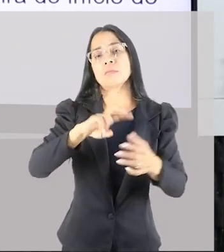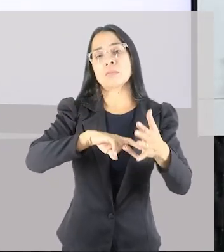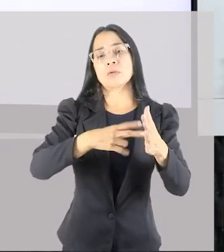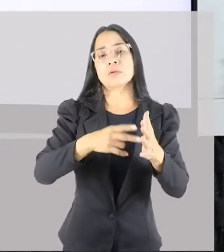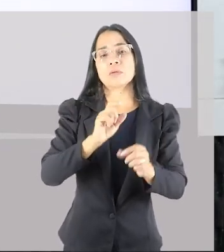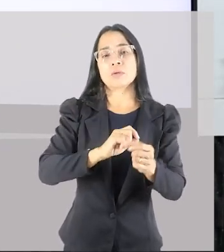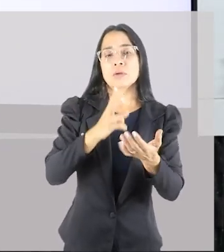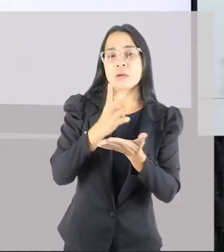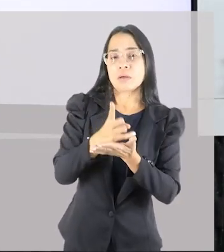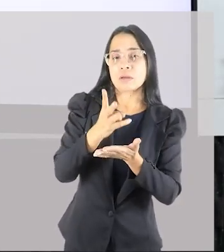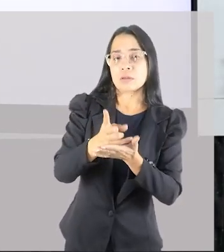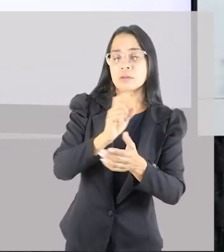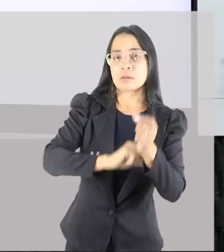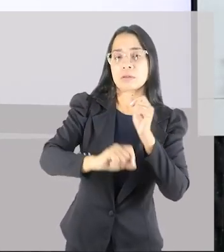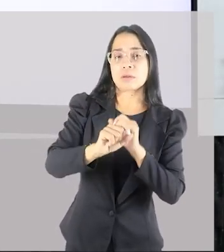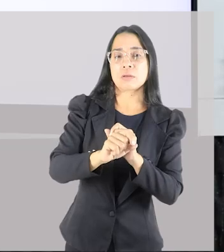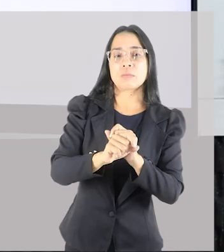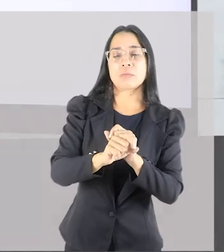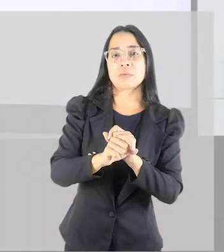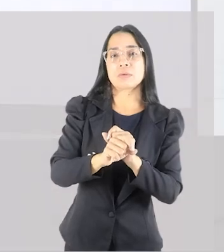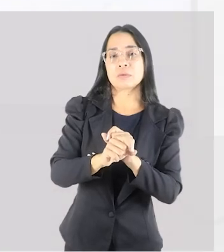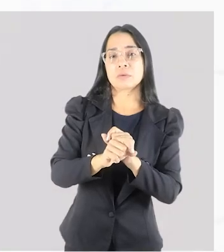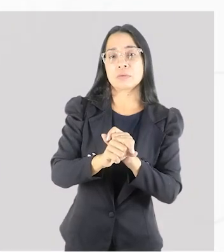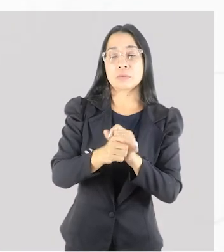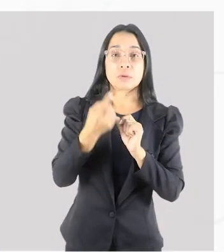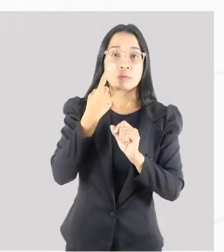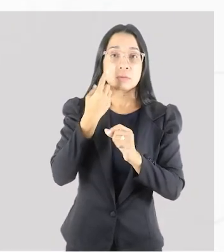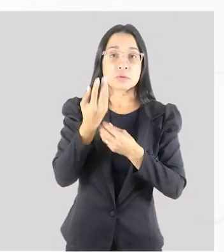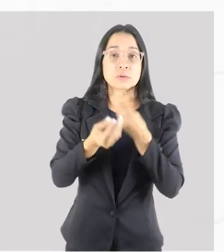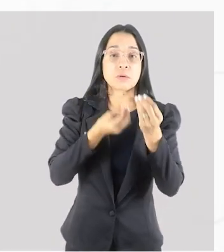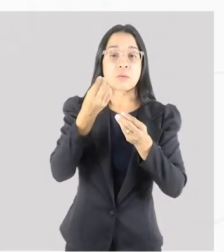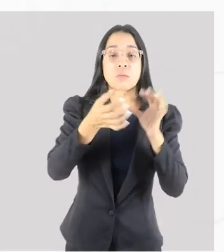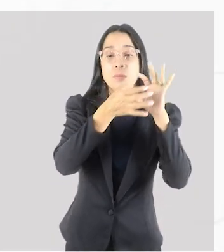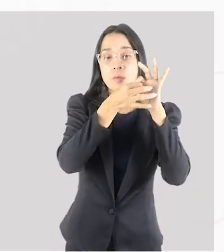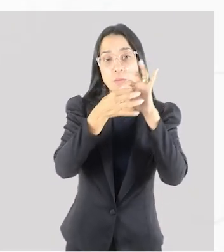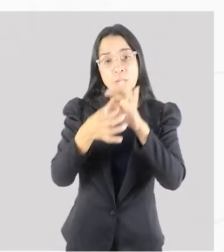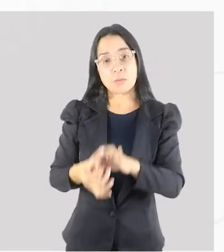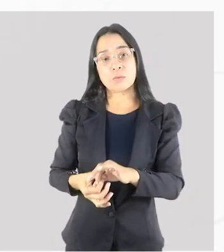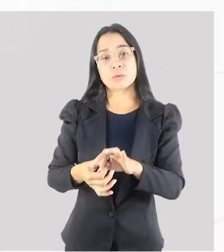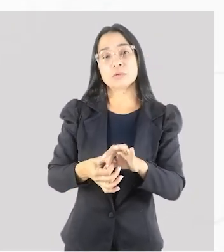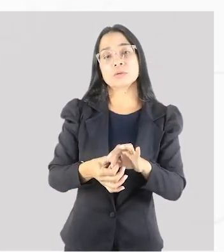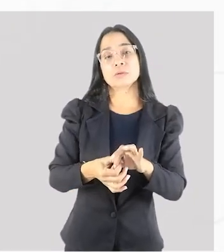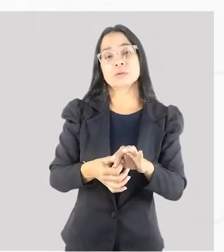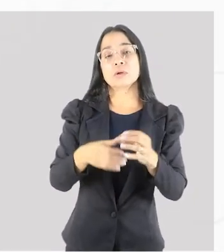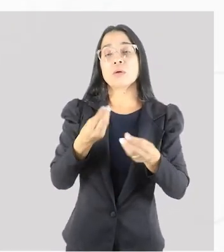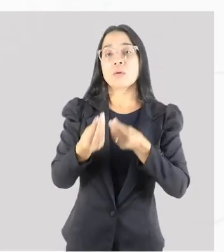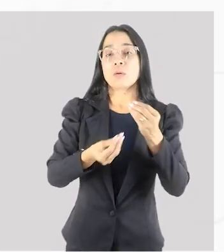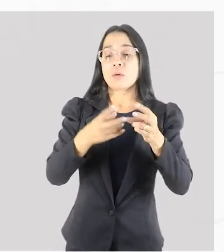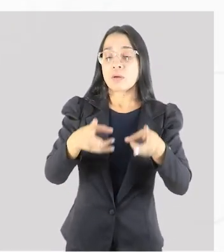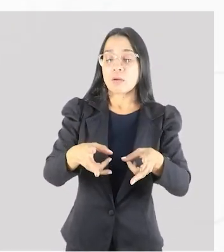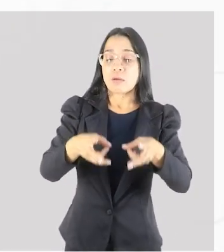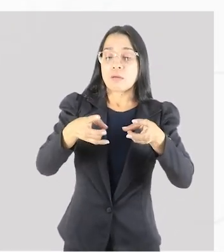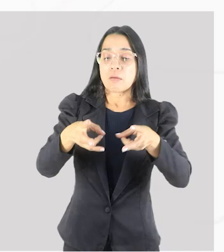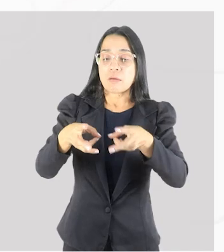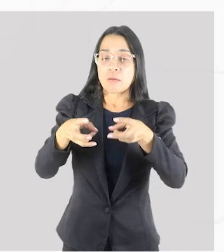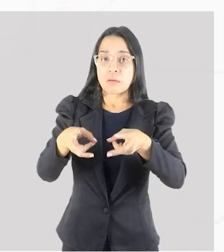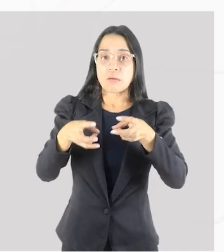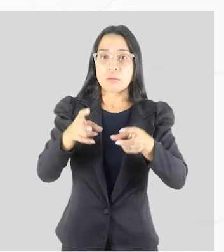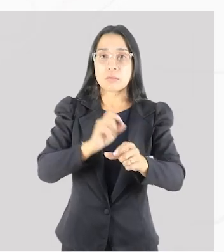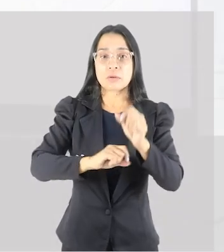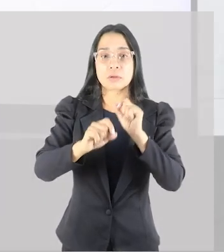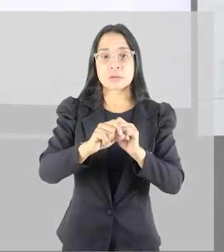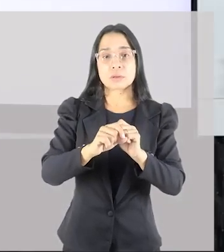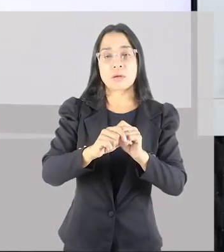é sempre colocada dentro do contexto da exploração